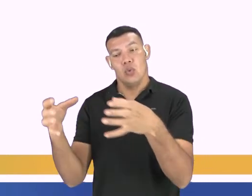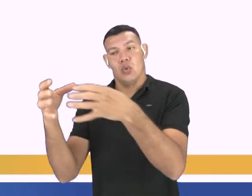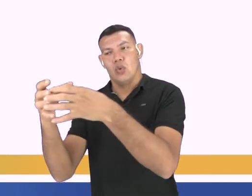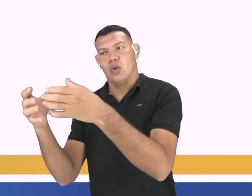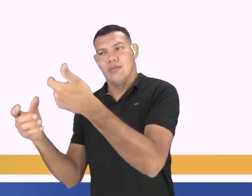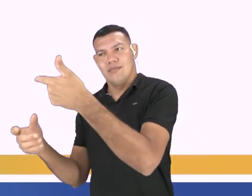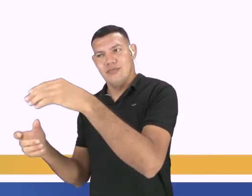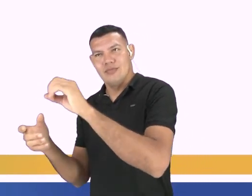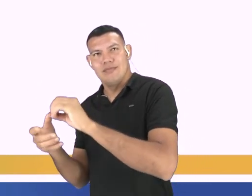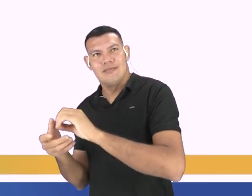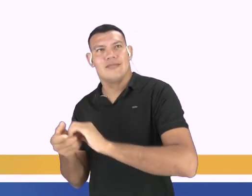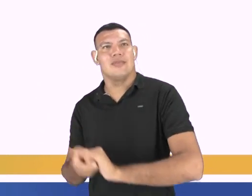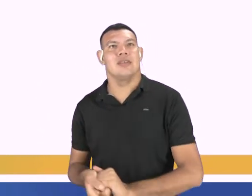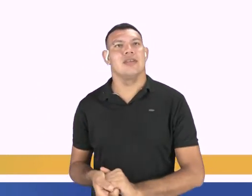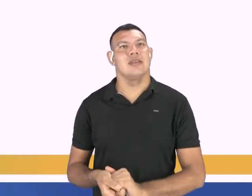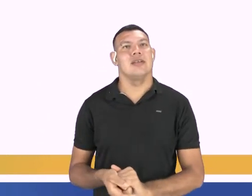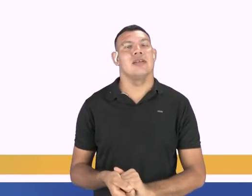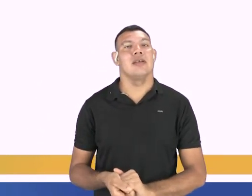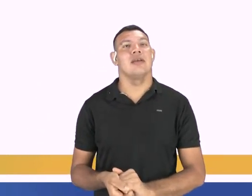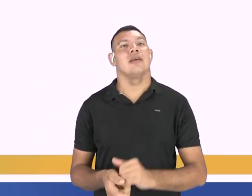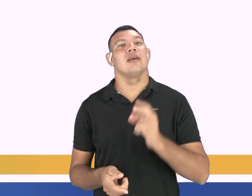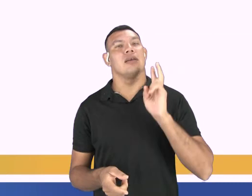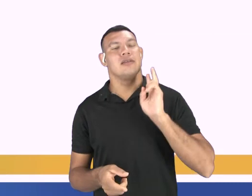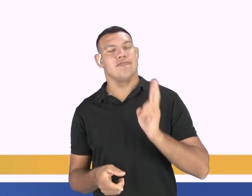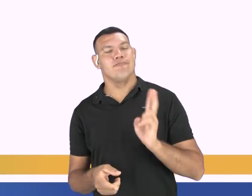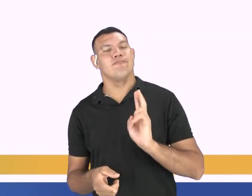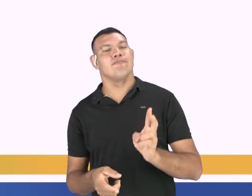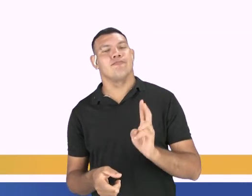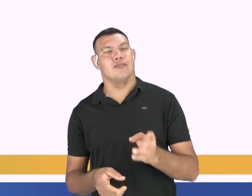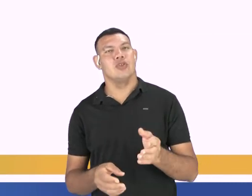um, então nós vamos encontrar o